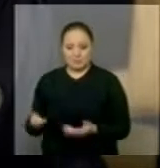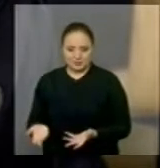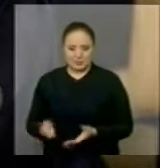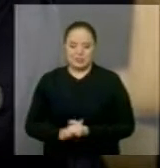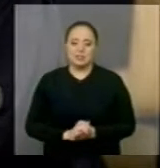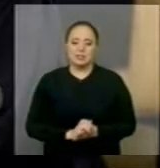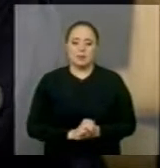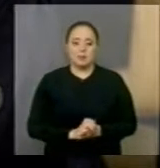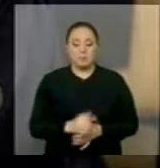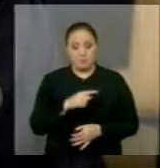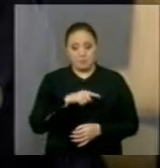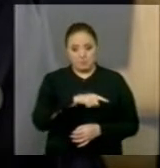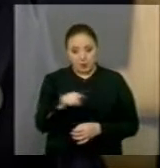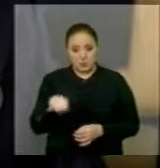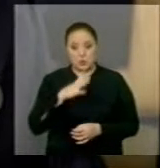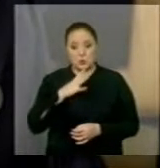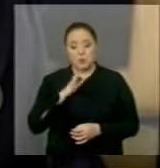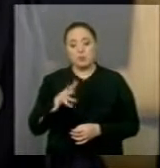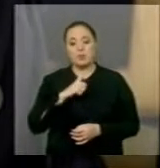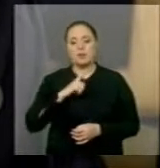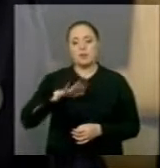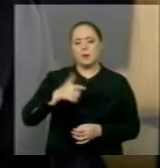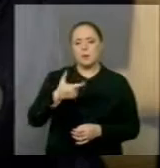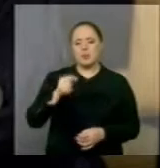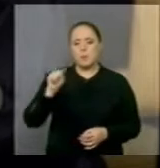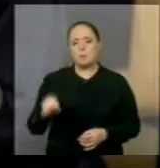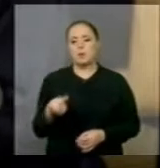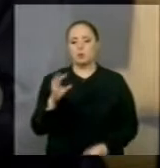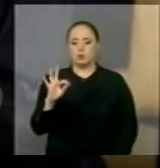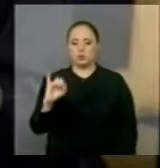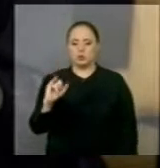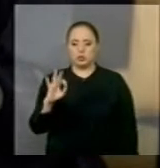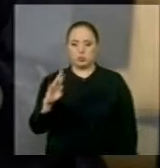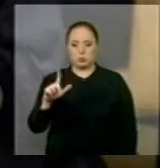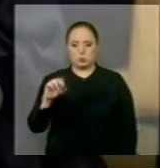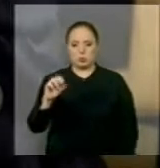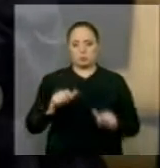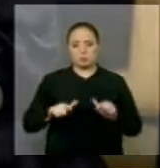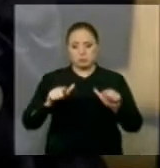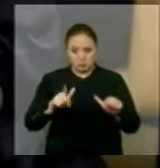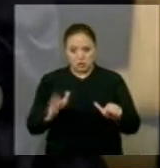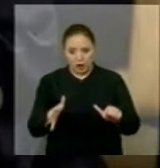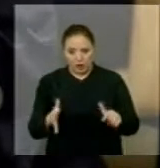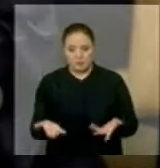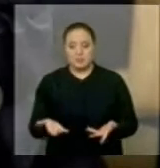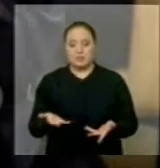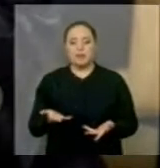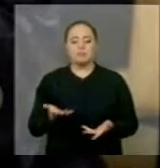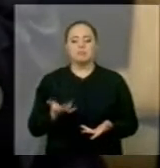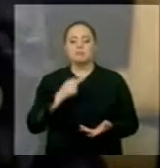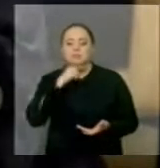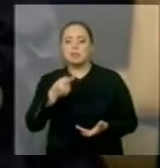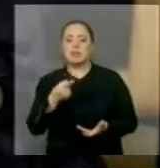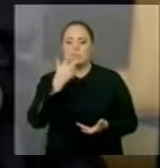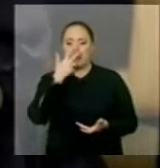há, para que se tenha uma ideia, senhores ministros, algo em torno de 20 mil títulos emitidos, nenhum deles atingindo